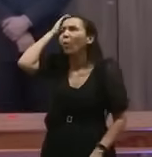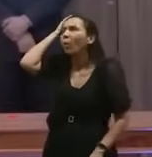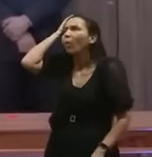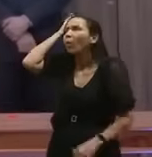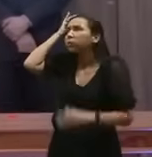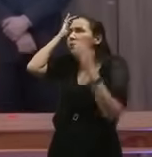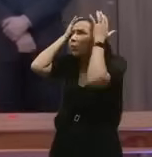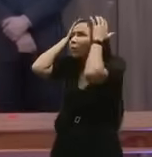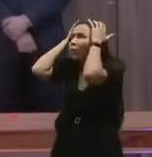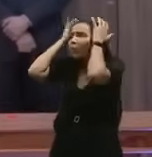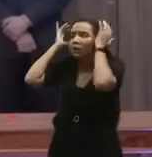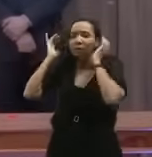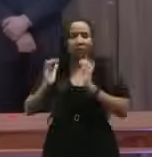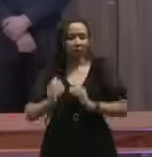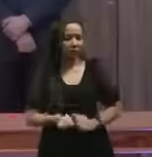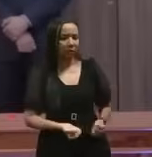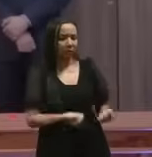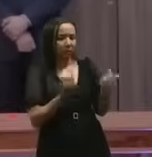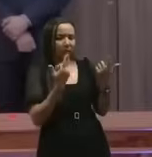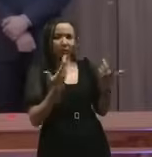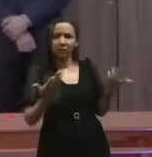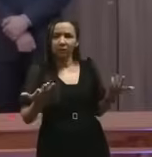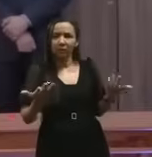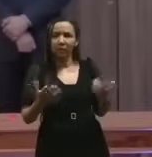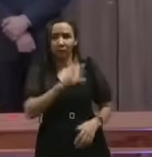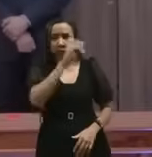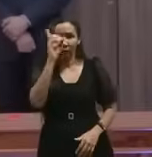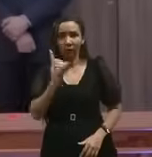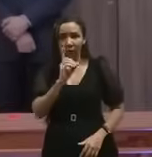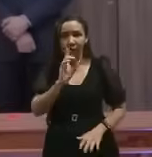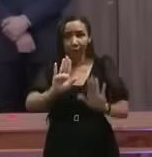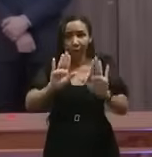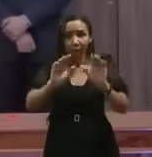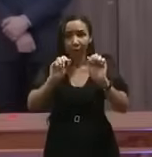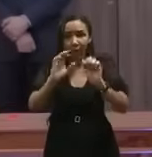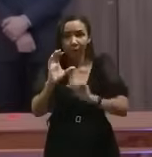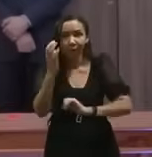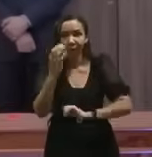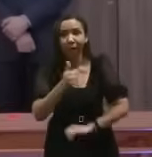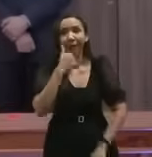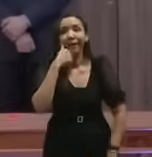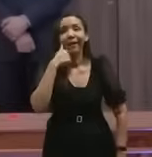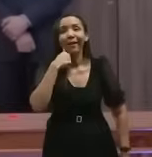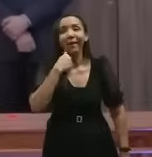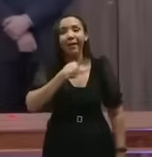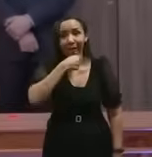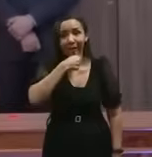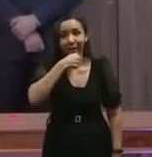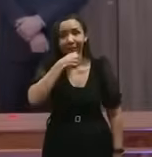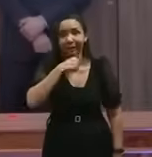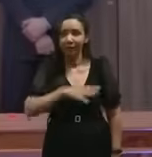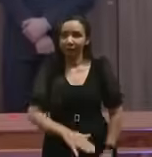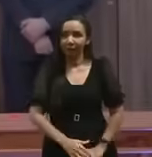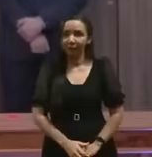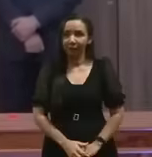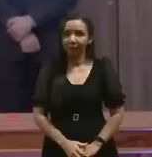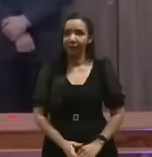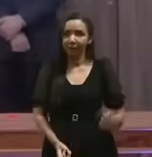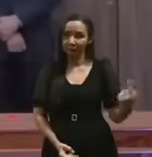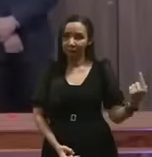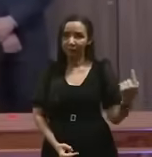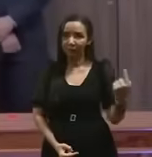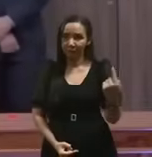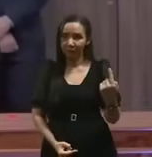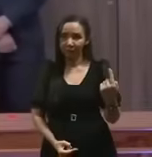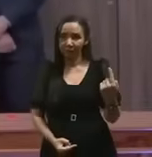lugar e eu terminei de pregar aí eu fui saindo domingo agora aí uma senhora Ei minha bênção eu